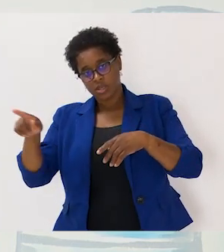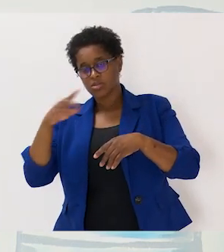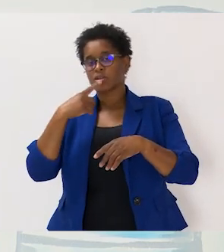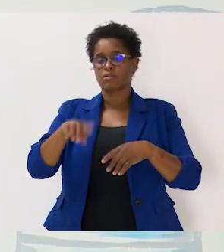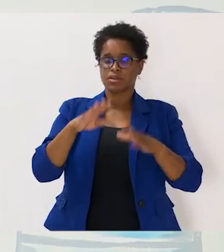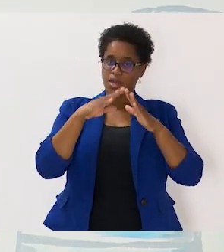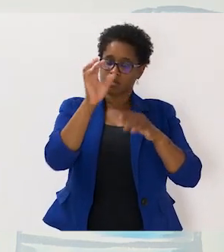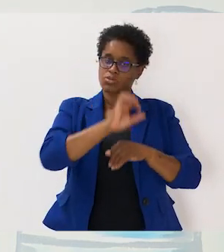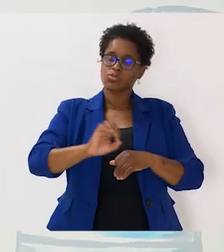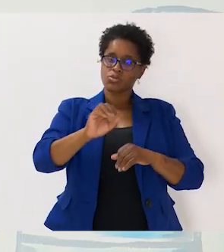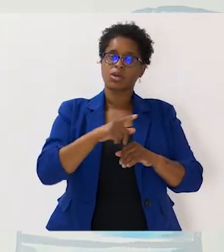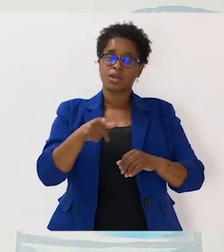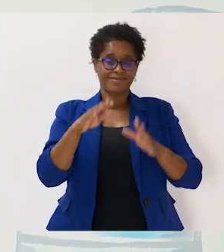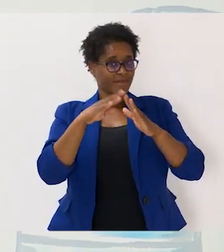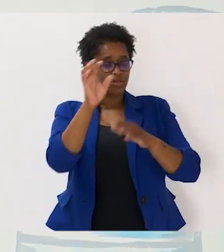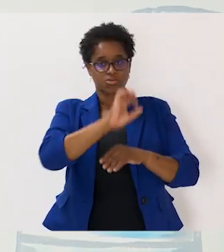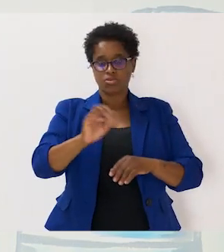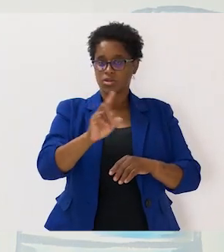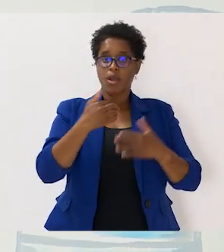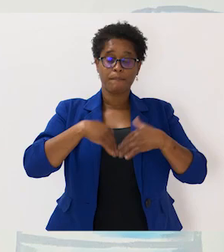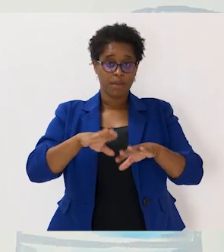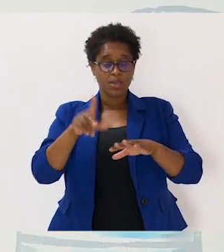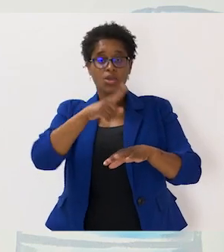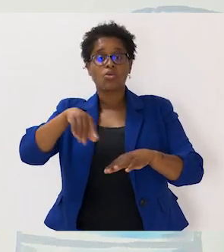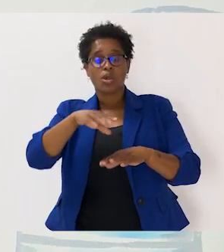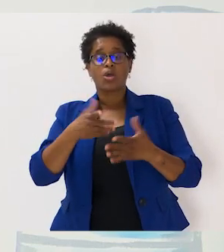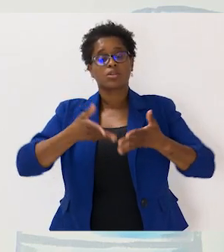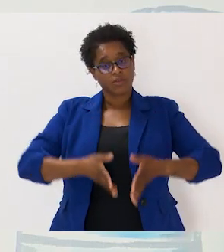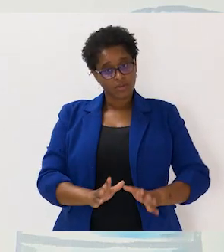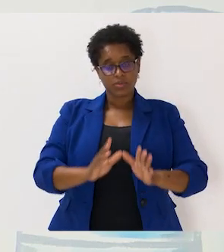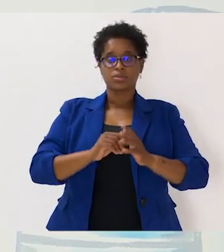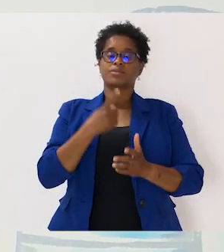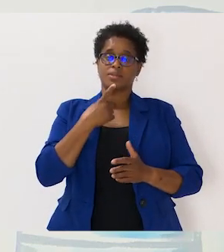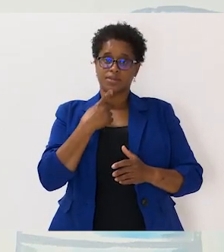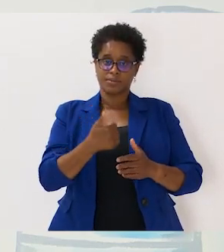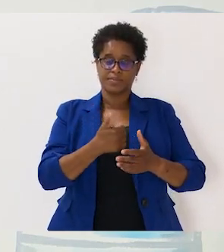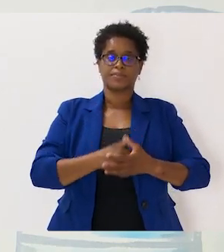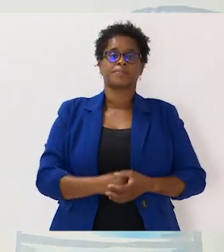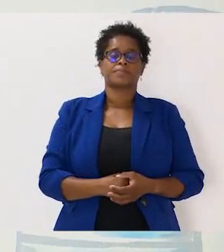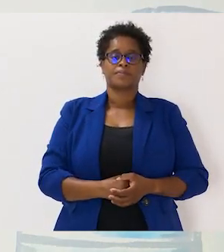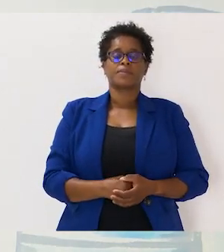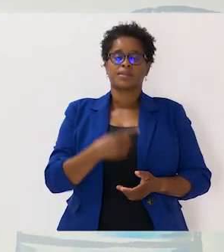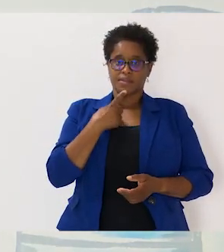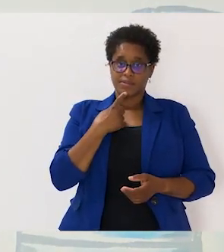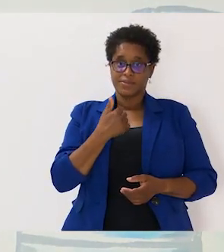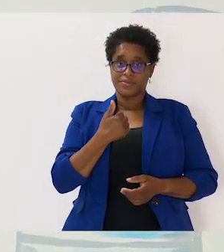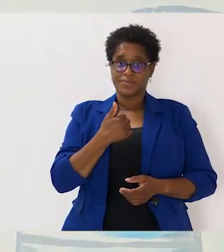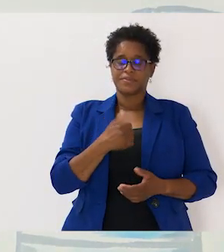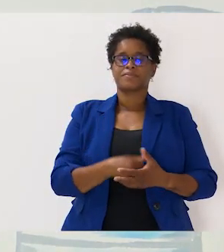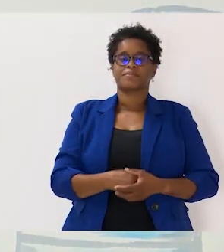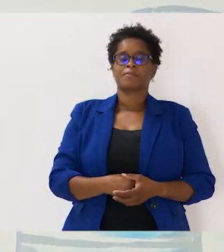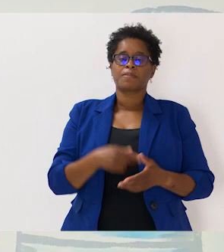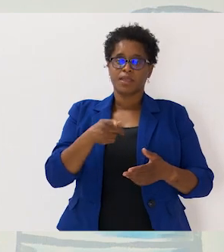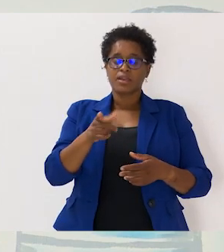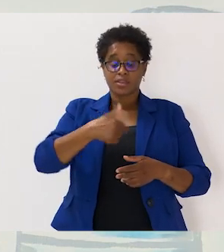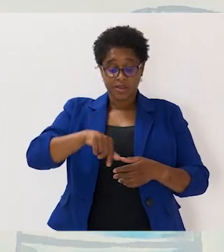habitat. Então, ali não é o seu habitat, mas é um lugar onde vão reproduzir, ok? Percebido?